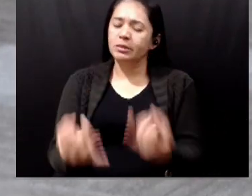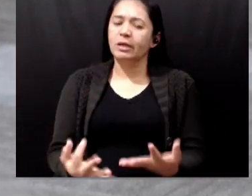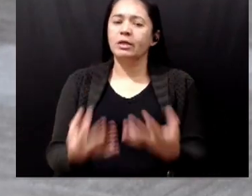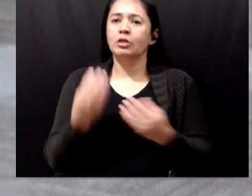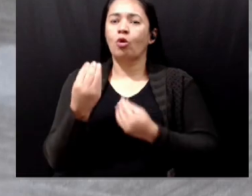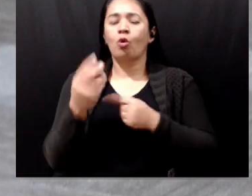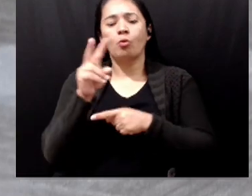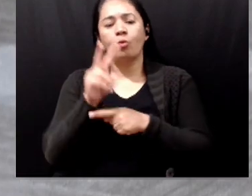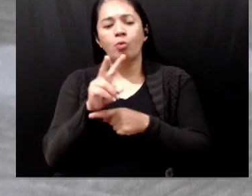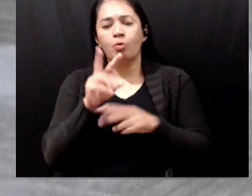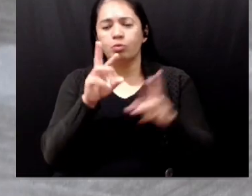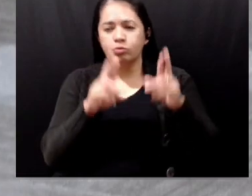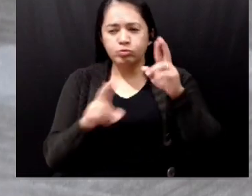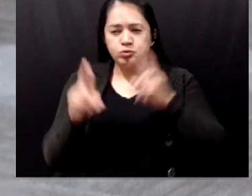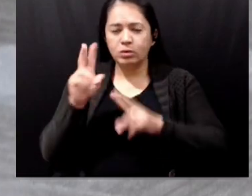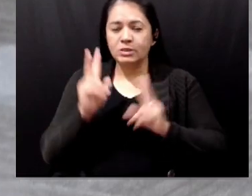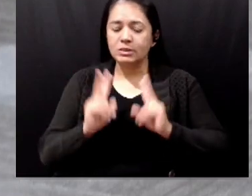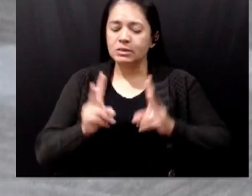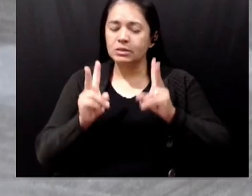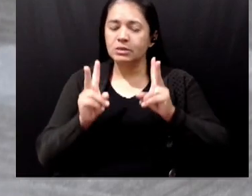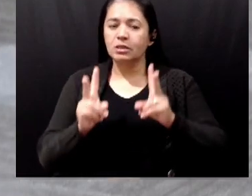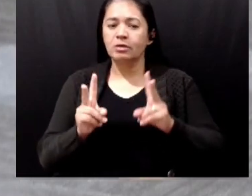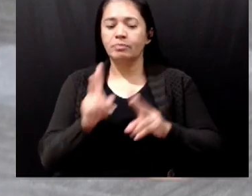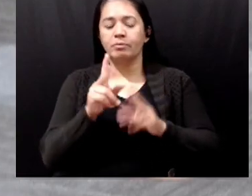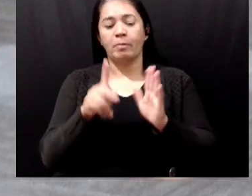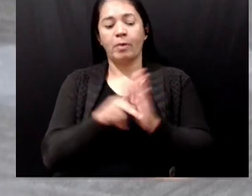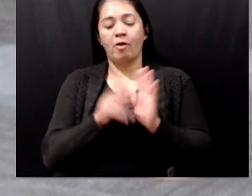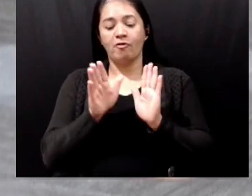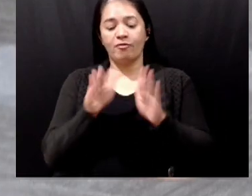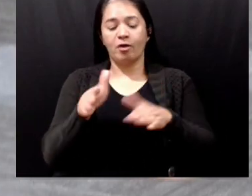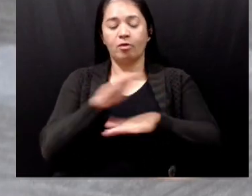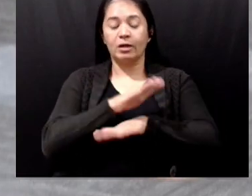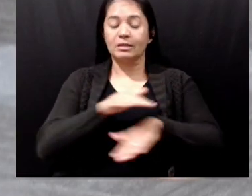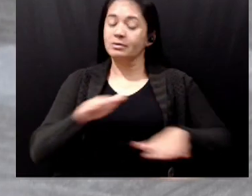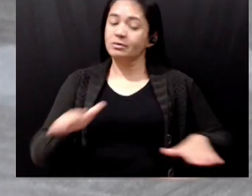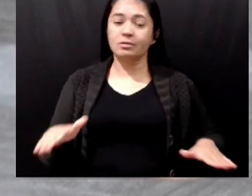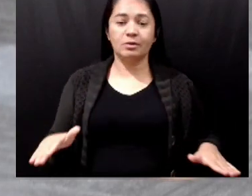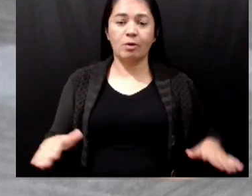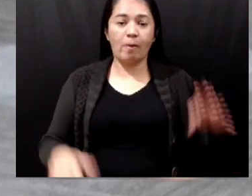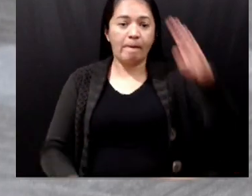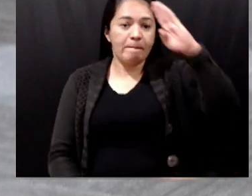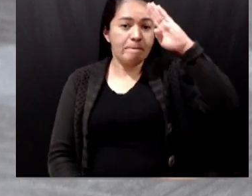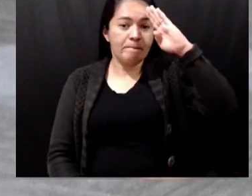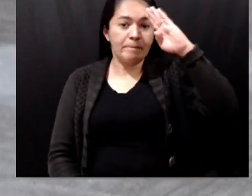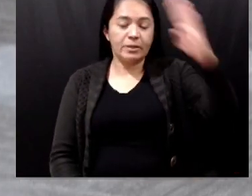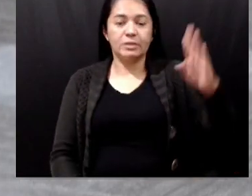em tempo integral para as crianças, porque o principal local que elas